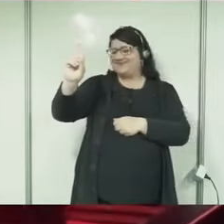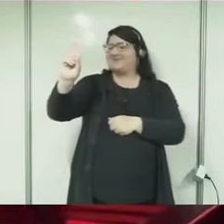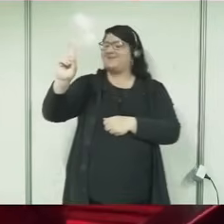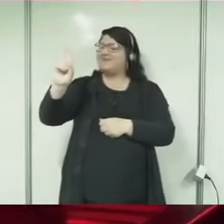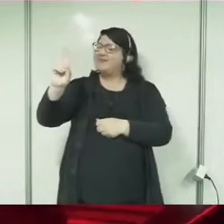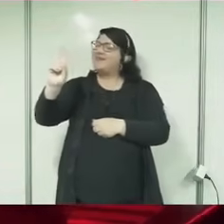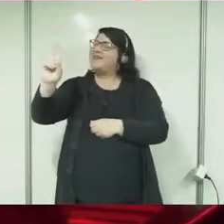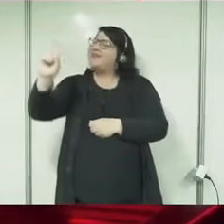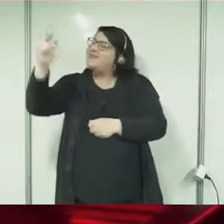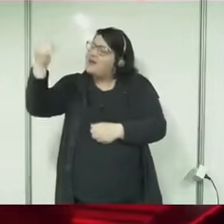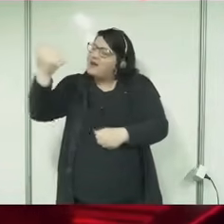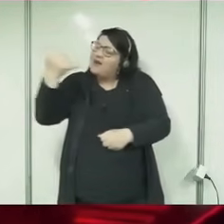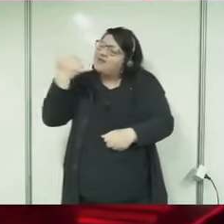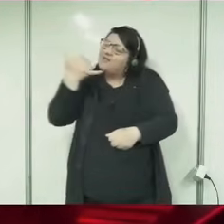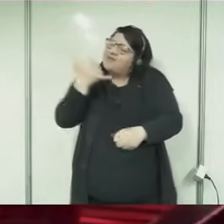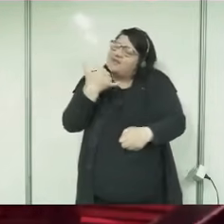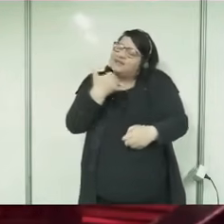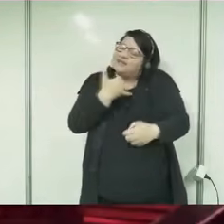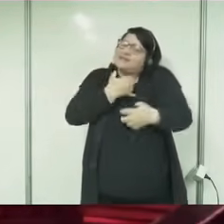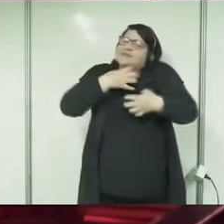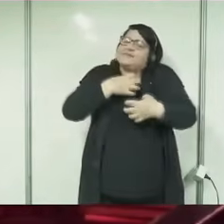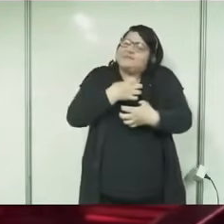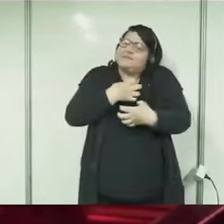Posso ouvir a tua voz.